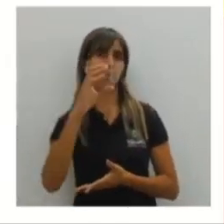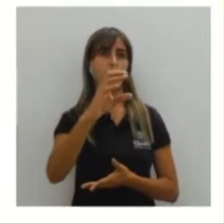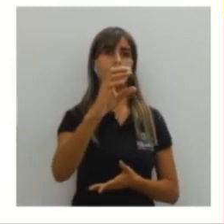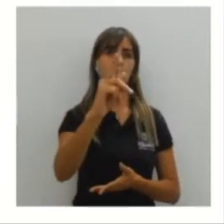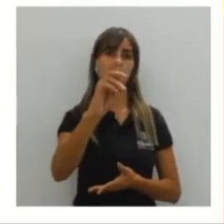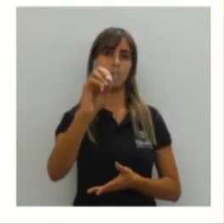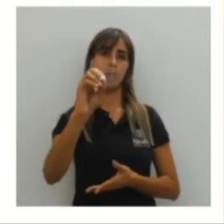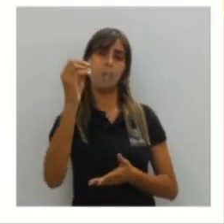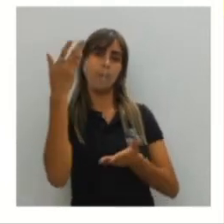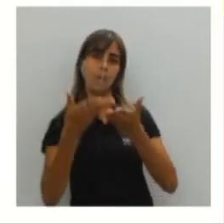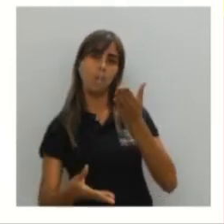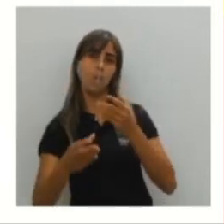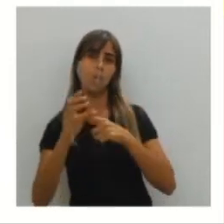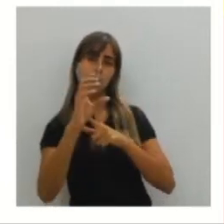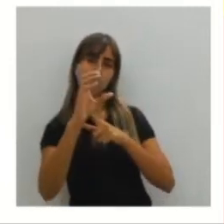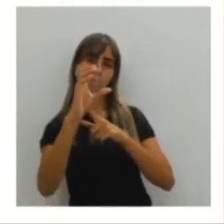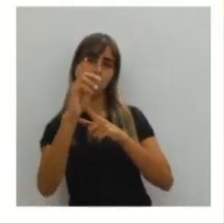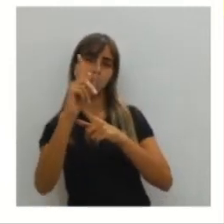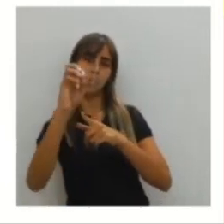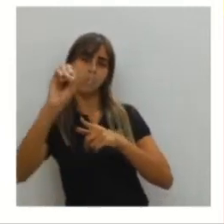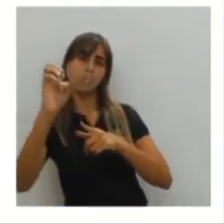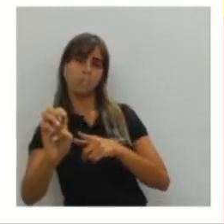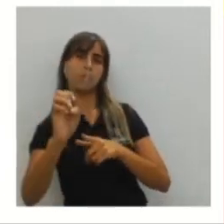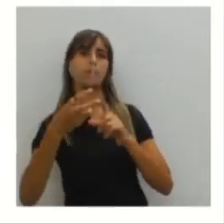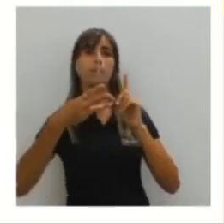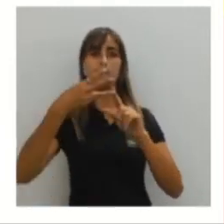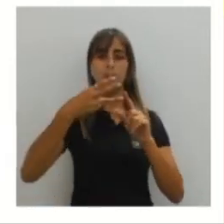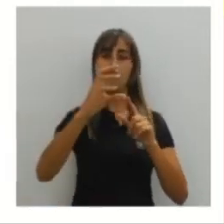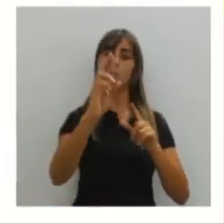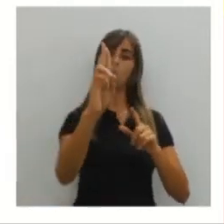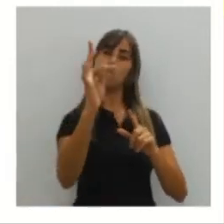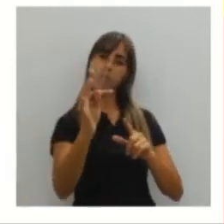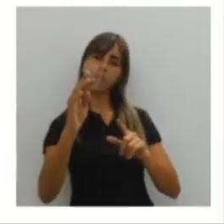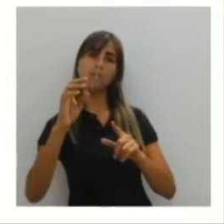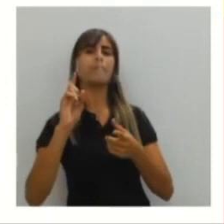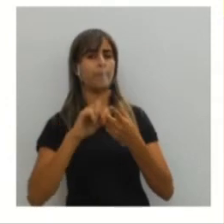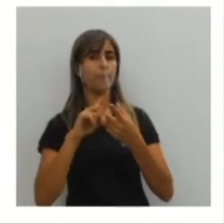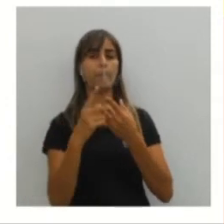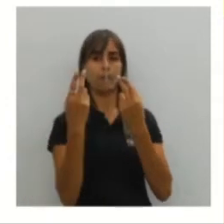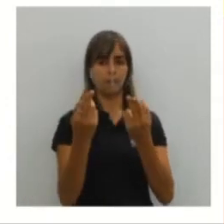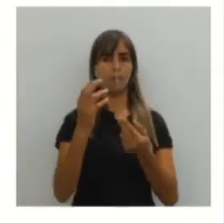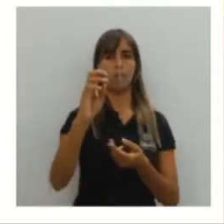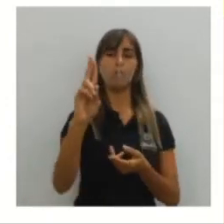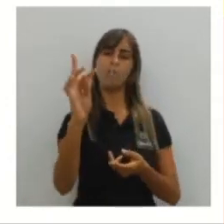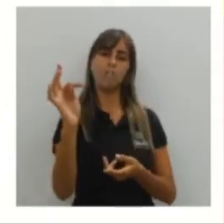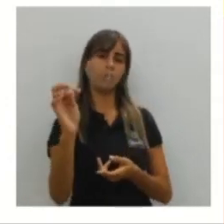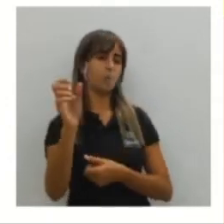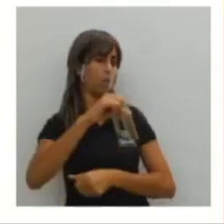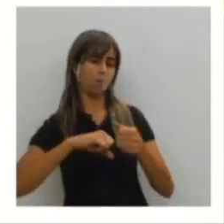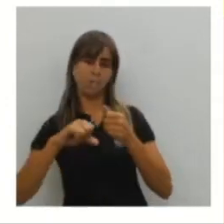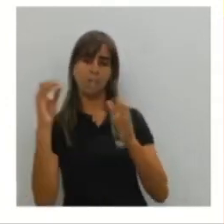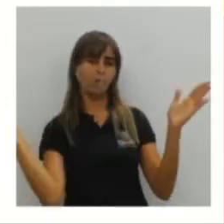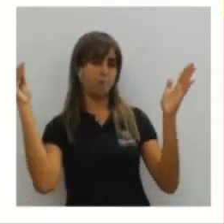e a pronúncia muda. Tá? O terceiro verbo a gente tem lá cut, que é cortar, e no passado também fica cut. Ele não altera a